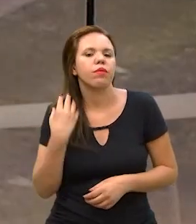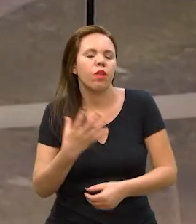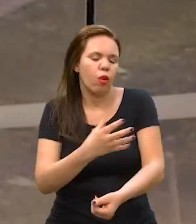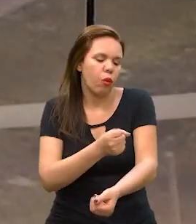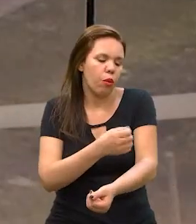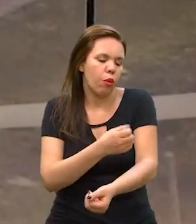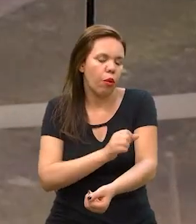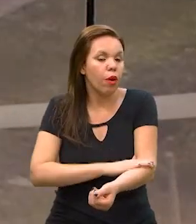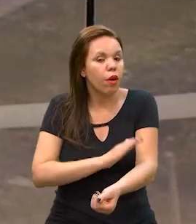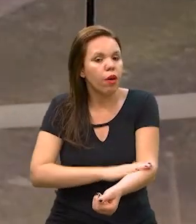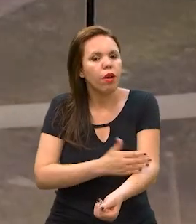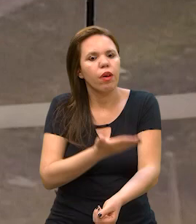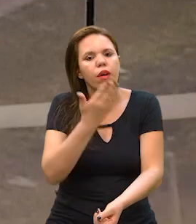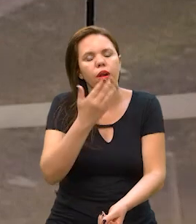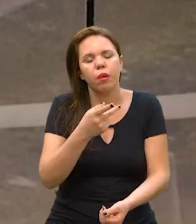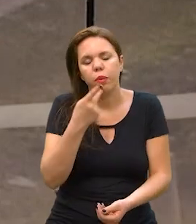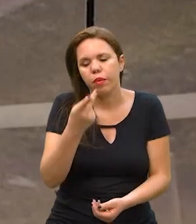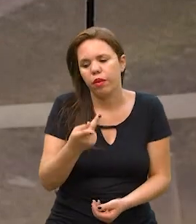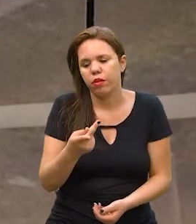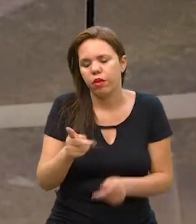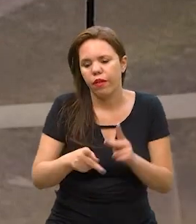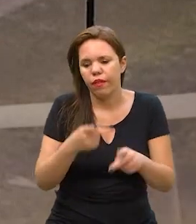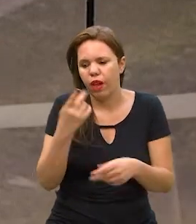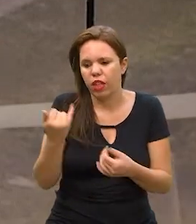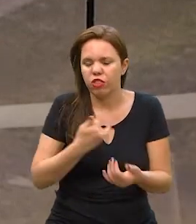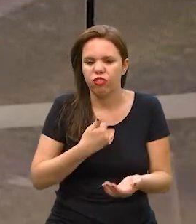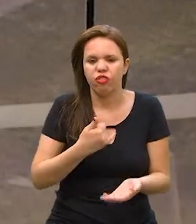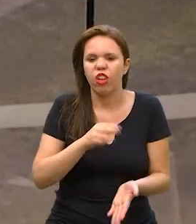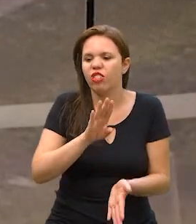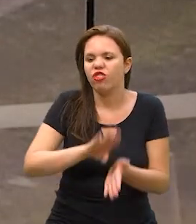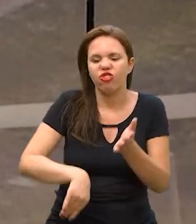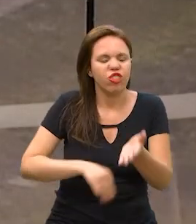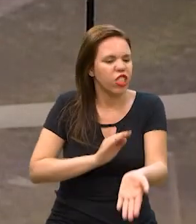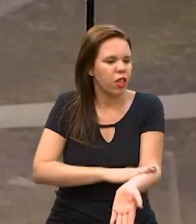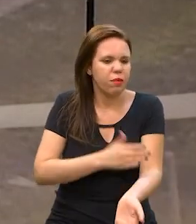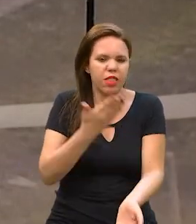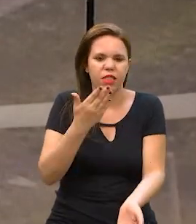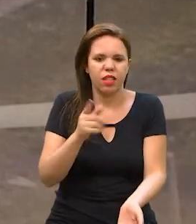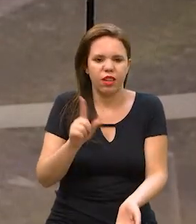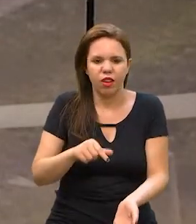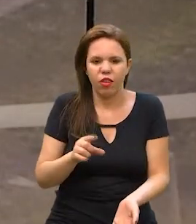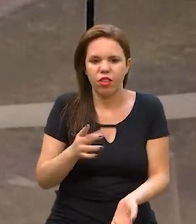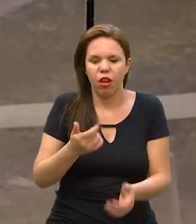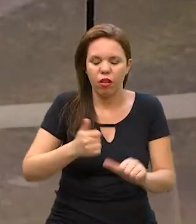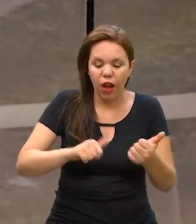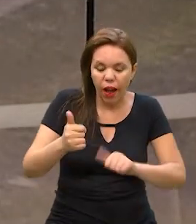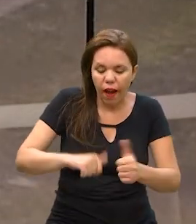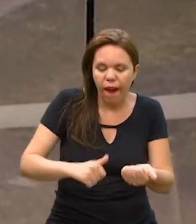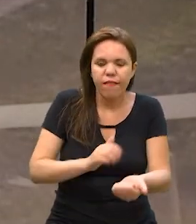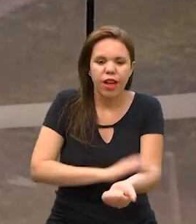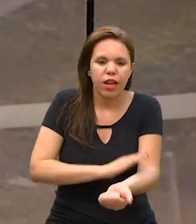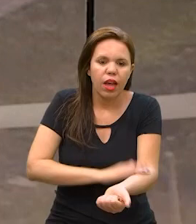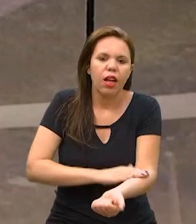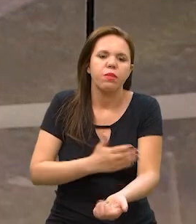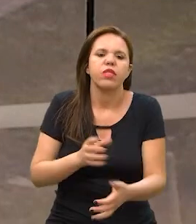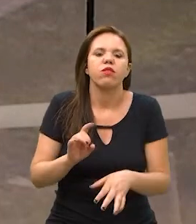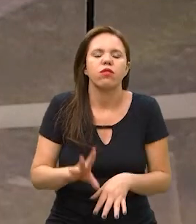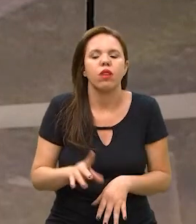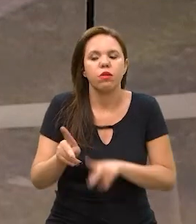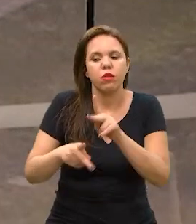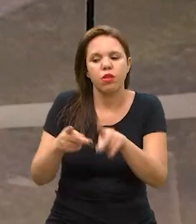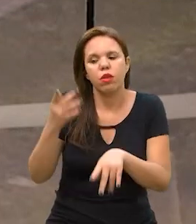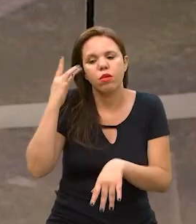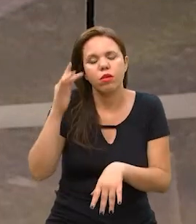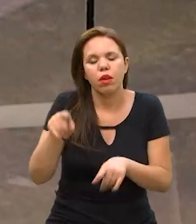pressão e as pessoas falam, eu queria tirar a pressão. Pelo amor de Deus, não tira a pressão, senão você vai morrer. Porque as pessoas às vezes não